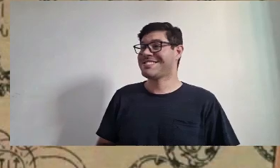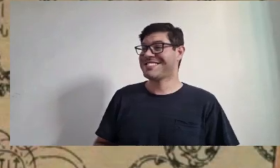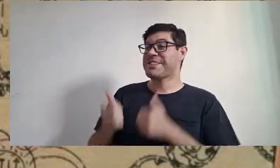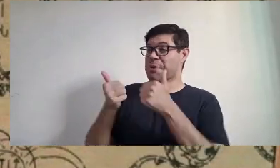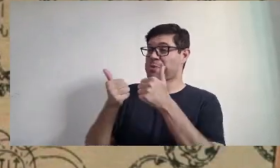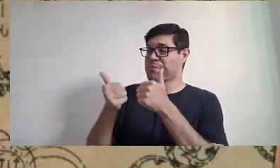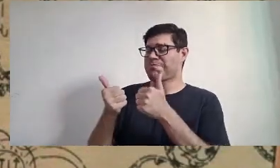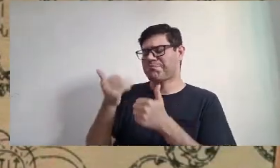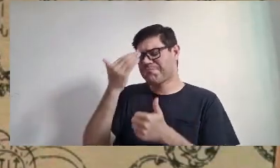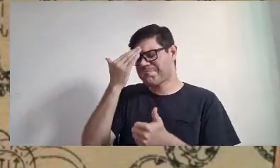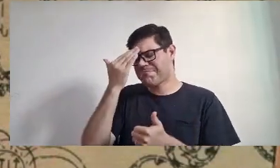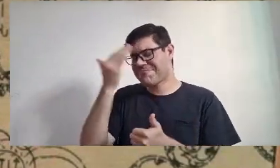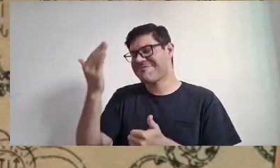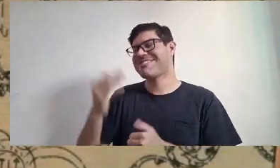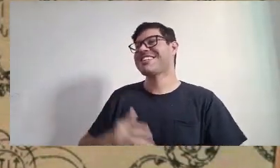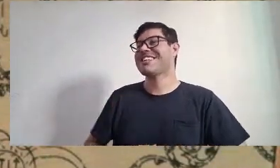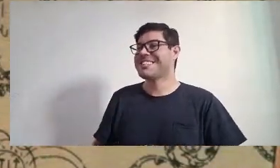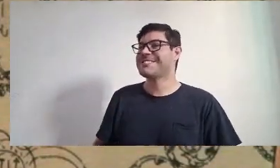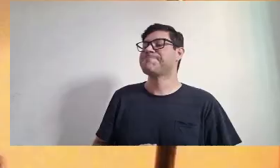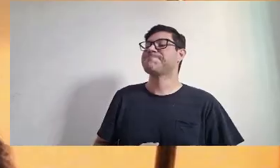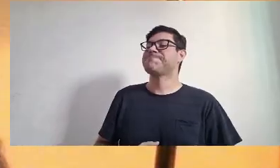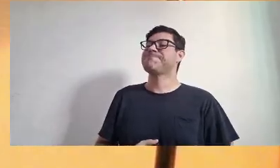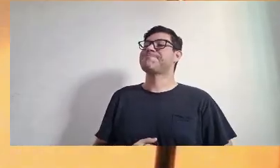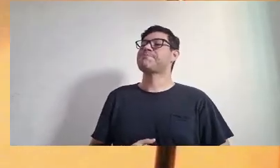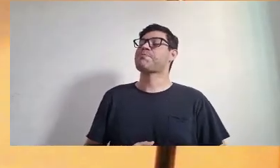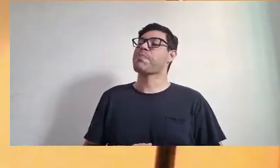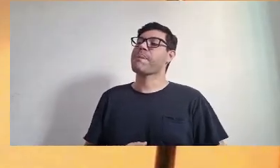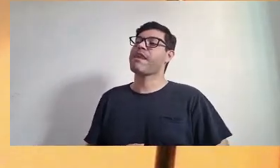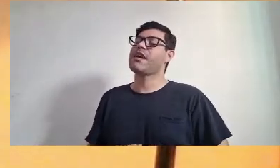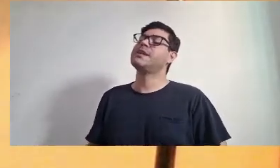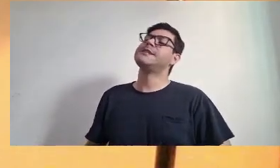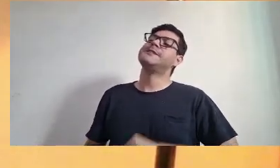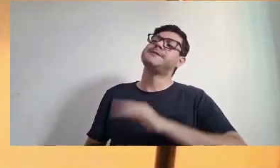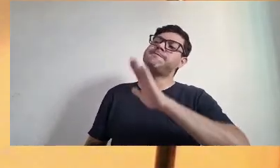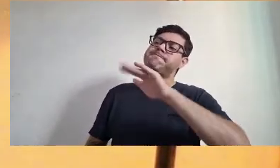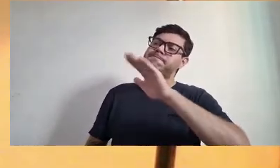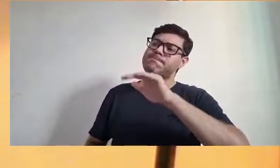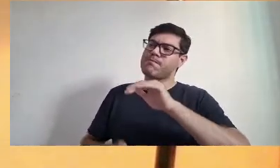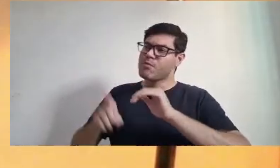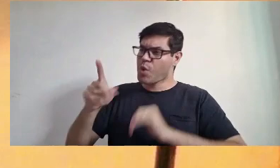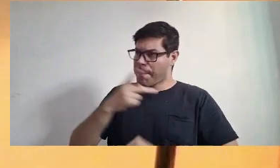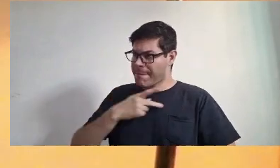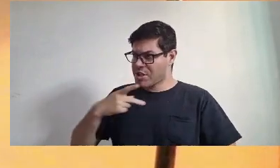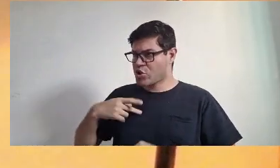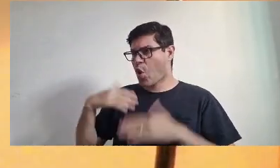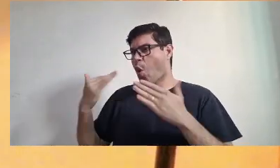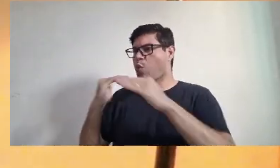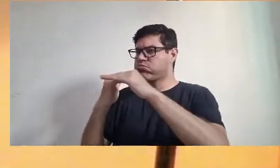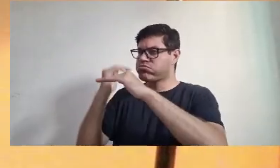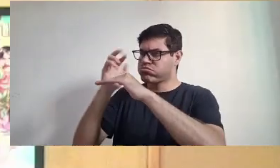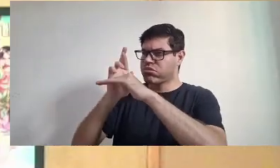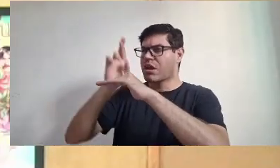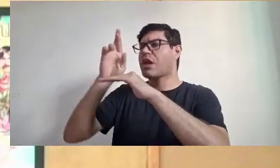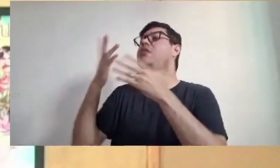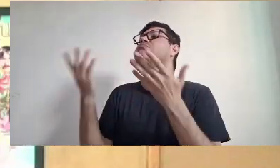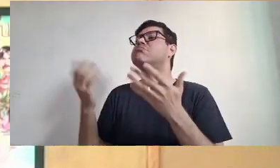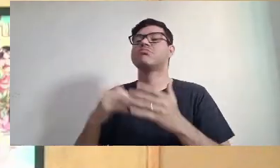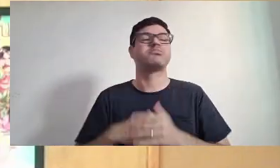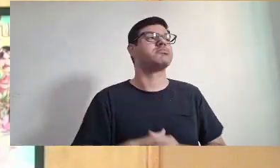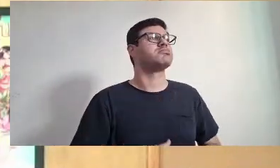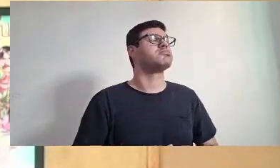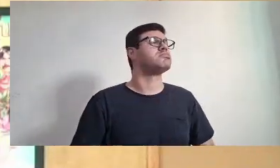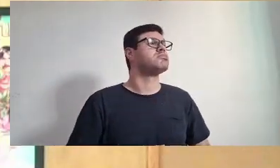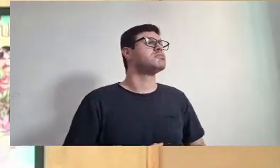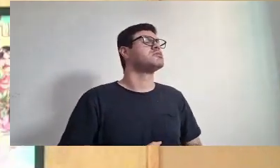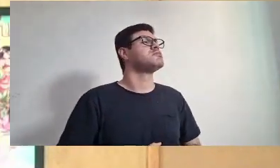hein? Deixar as formalidades. Isto. Eu te chamo de pastor ou de reverendo? Fica à vontade. Eu